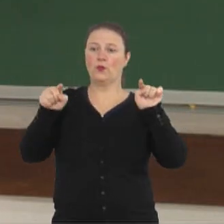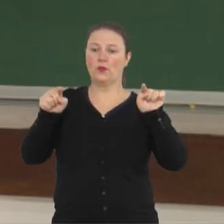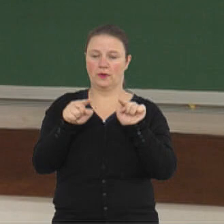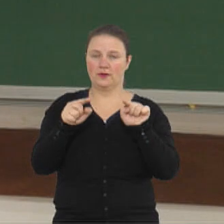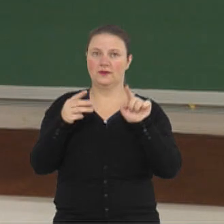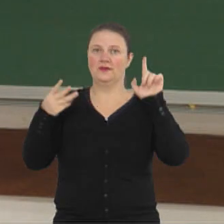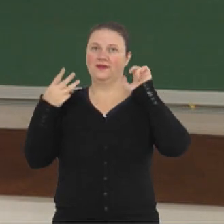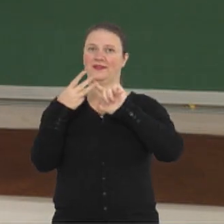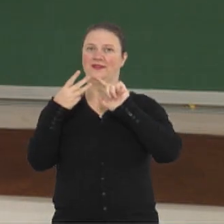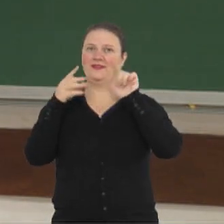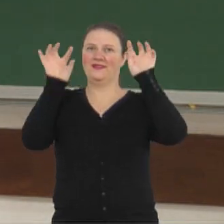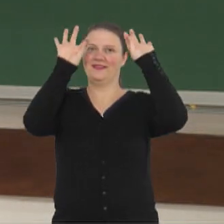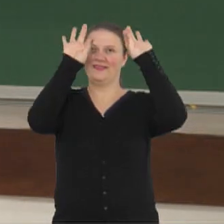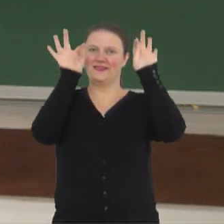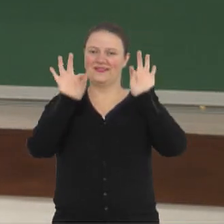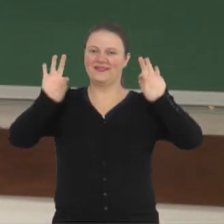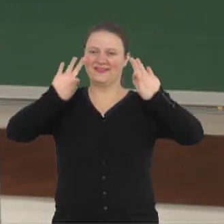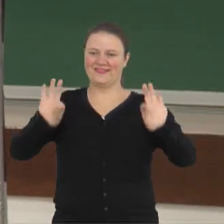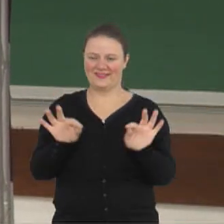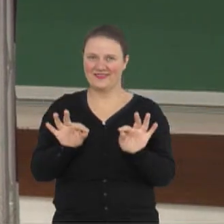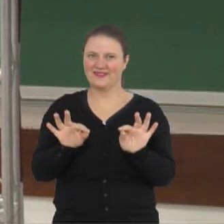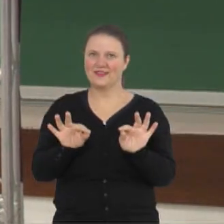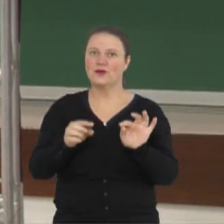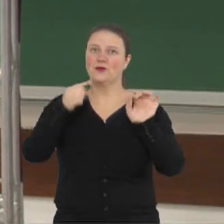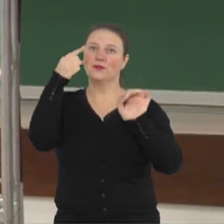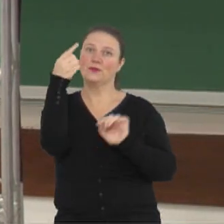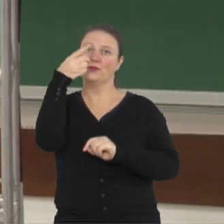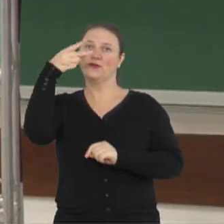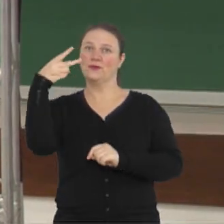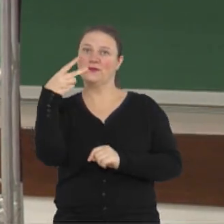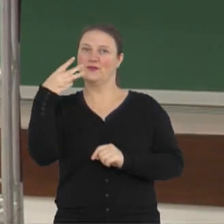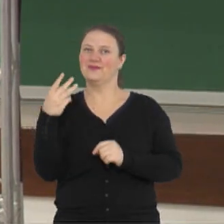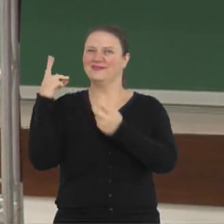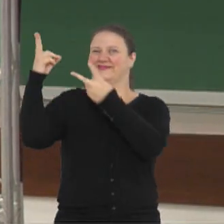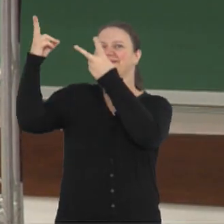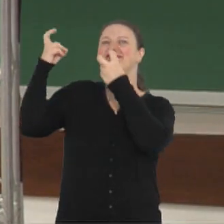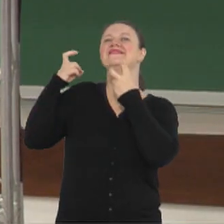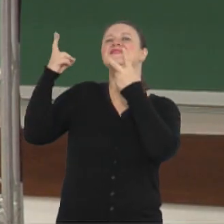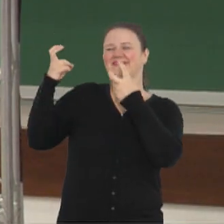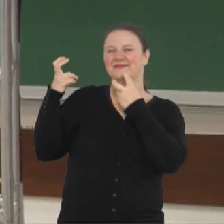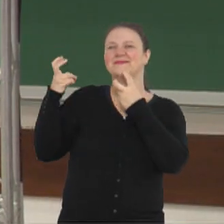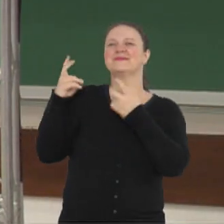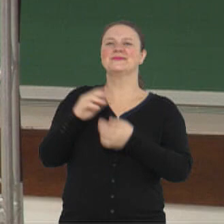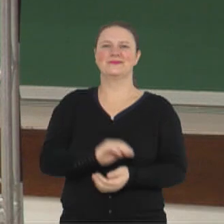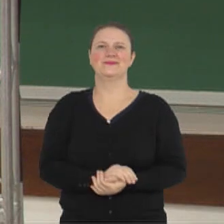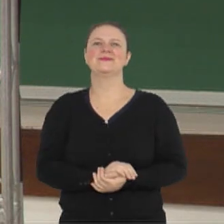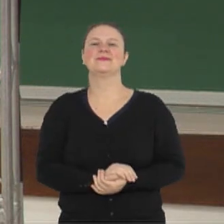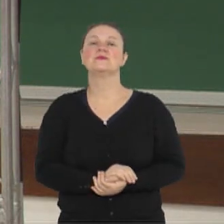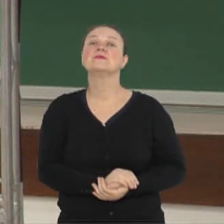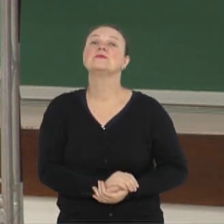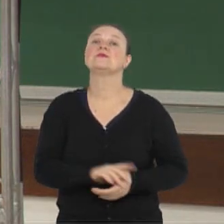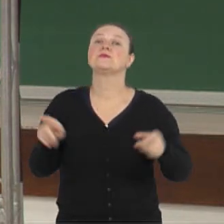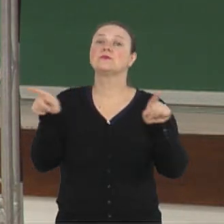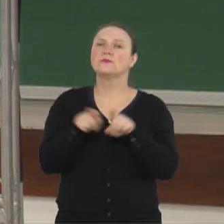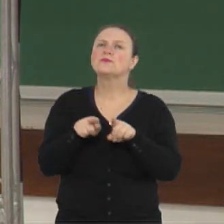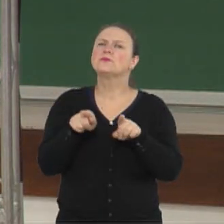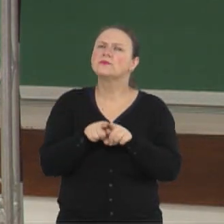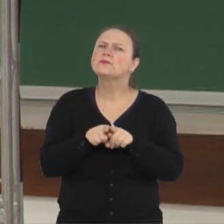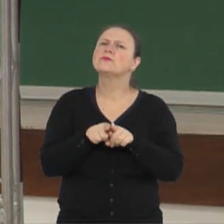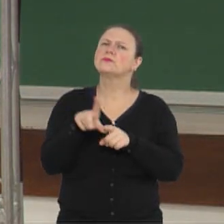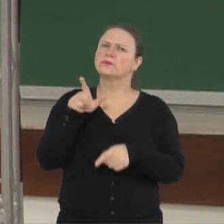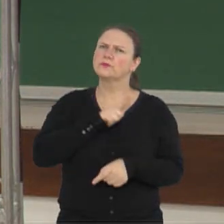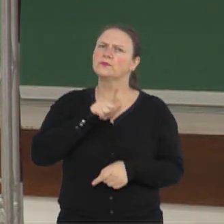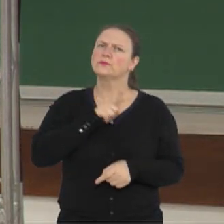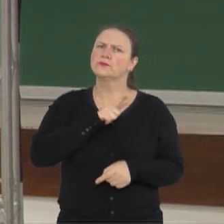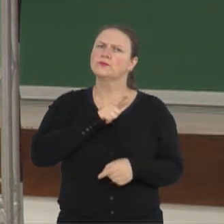as chaves. É isso mesmo, parênteses, colchetes e chaves. Veja bem, perceberam que existe